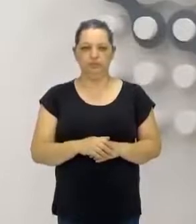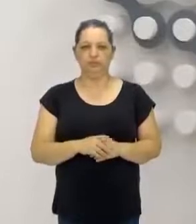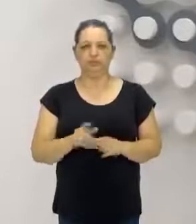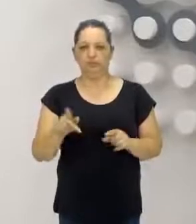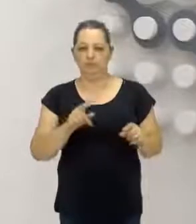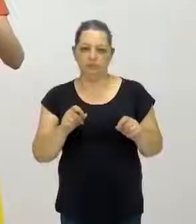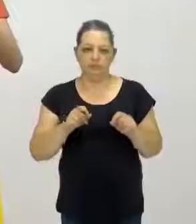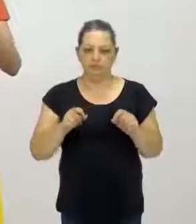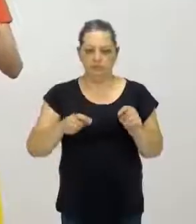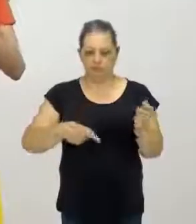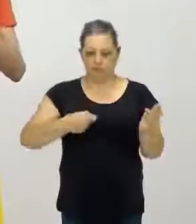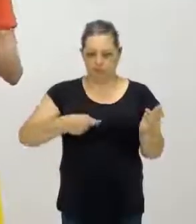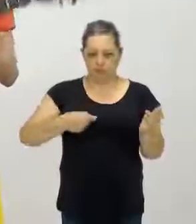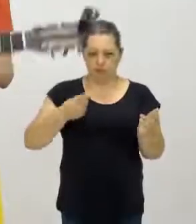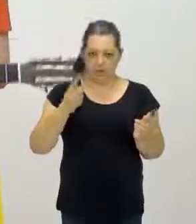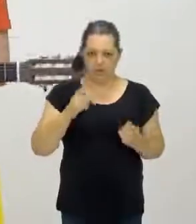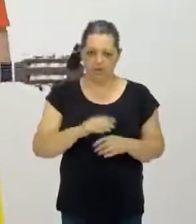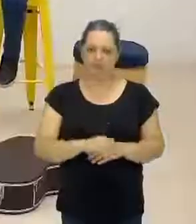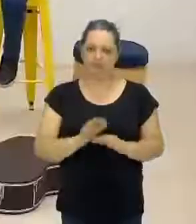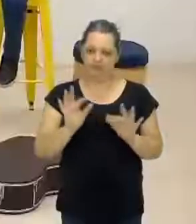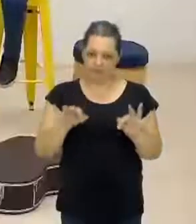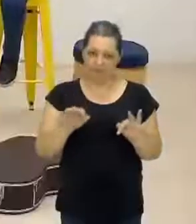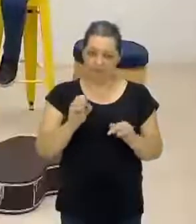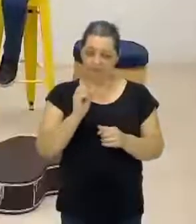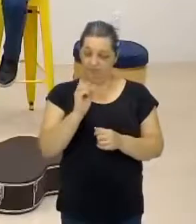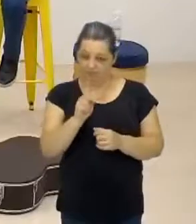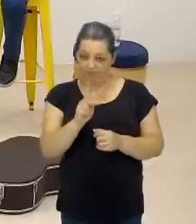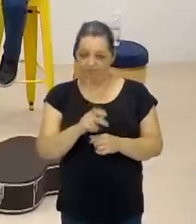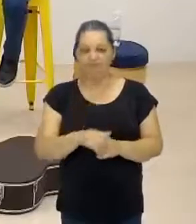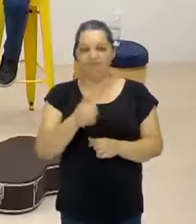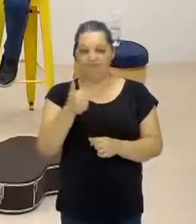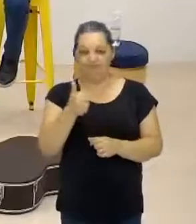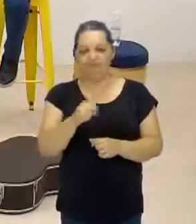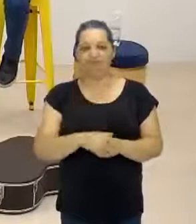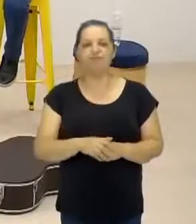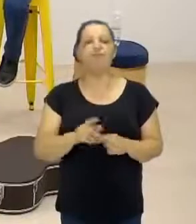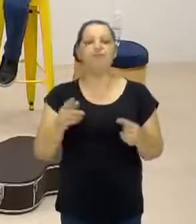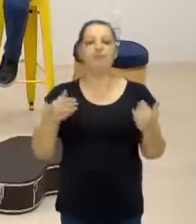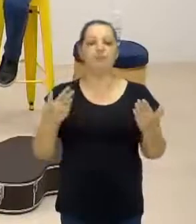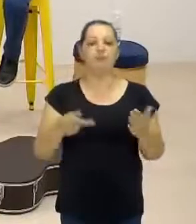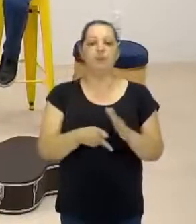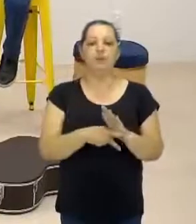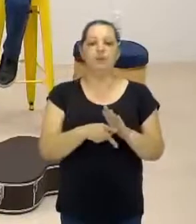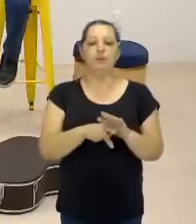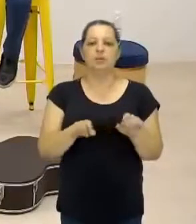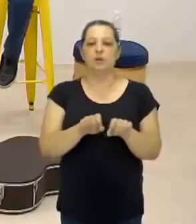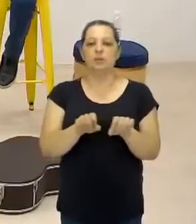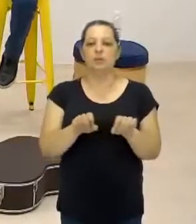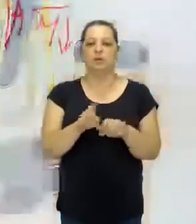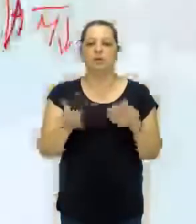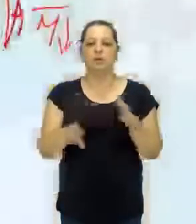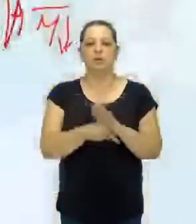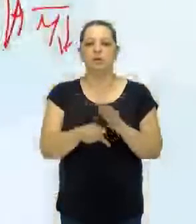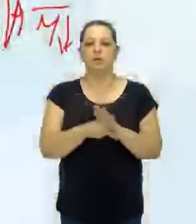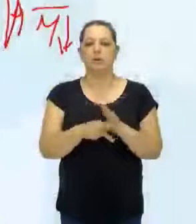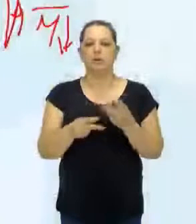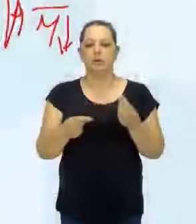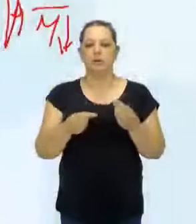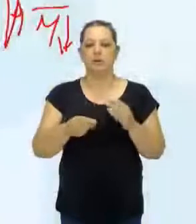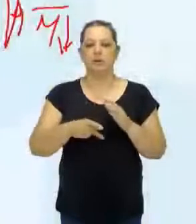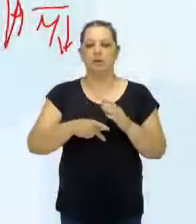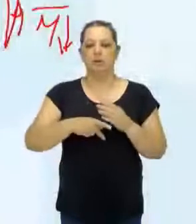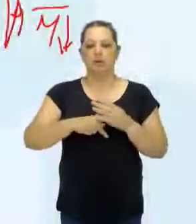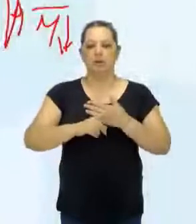poder cantar no final. É. Beleza, pessoal? Então, beleza? Tranquilo aí? Essa é o que trabalha essa equação, né? Da frequência variando aí com a